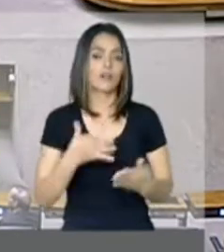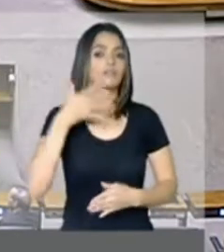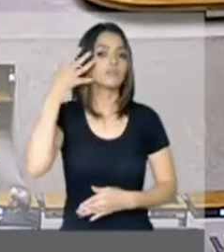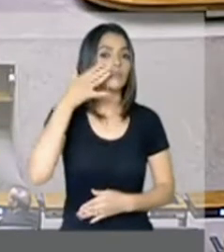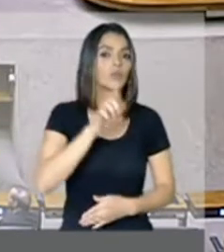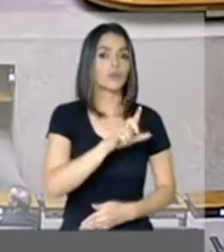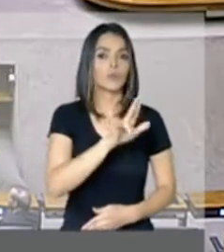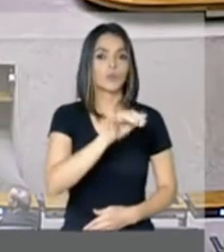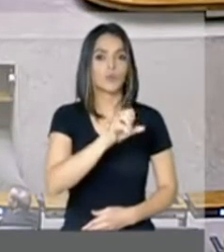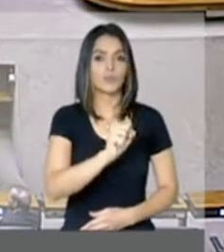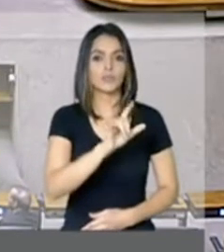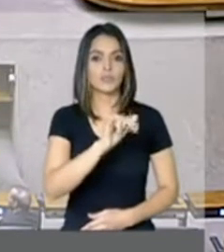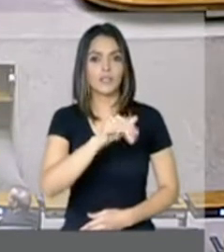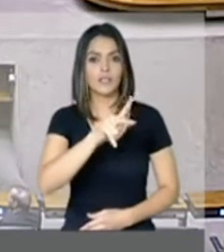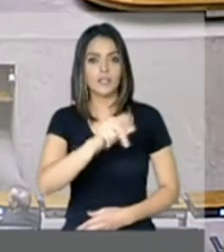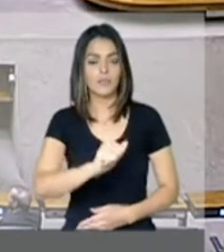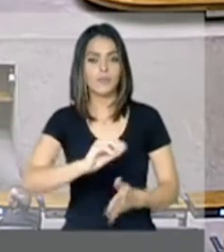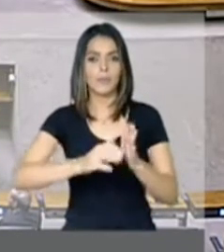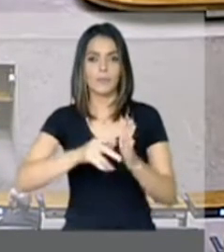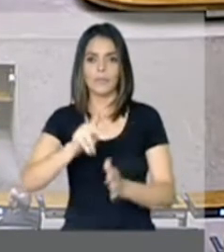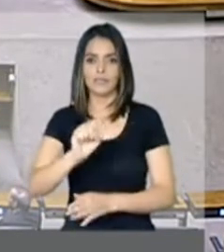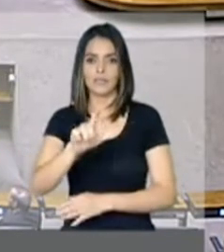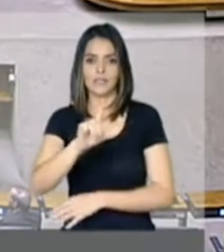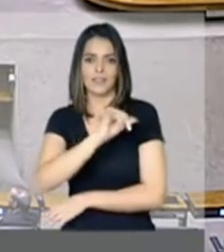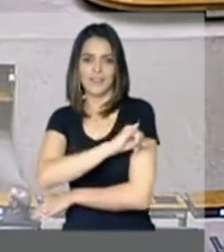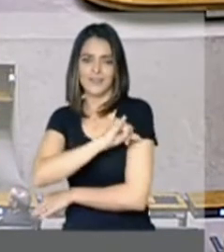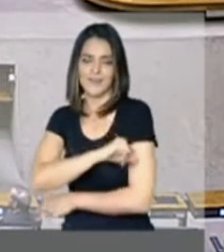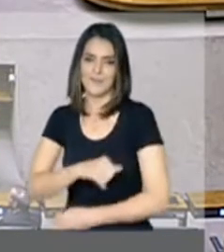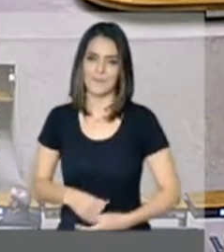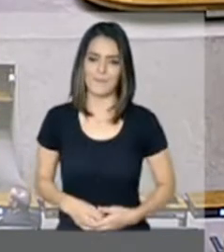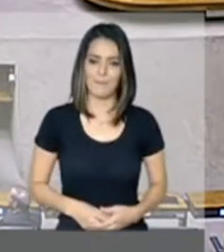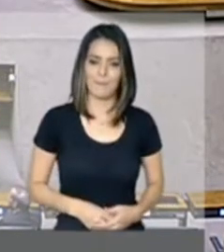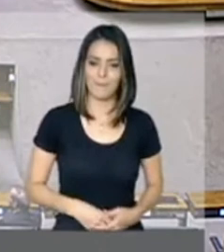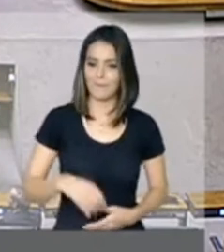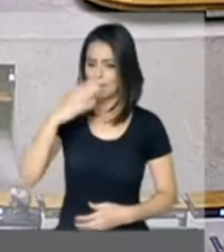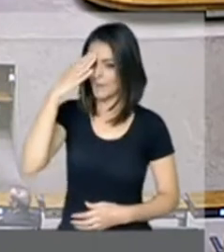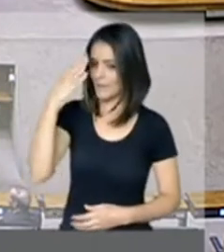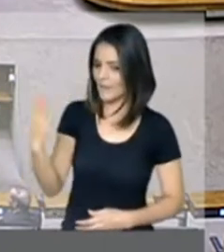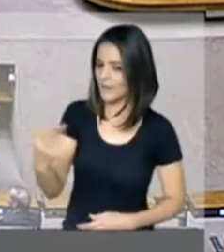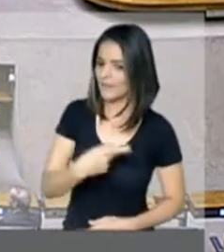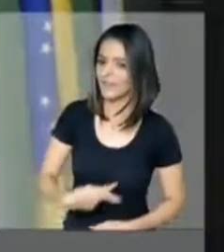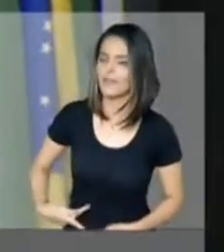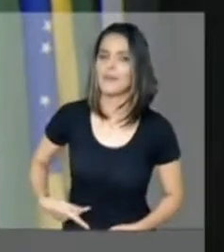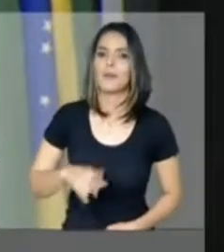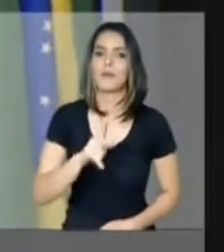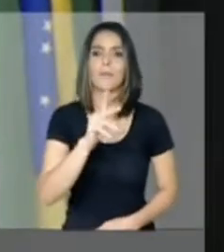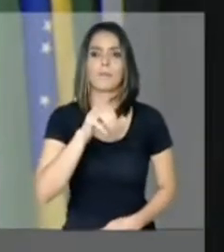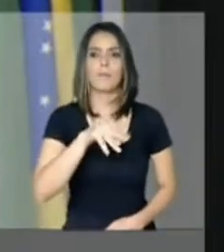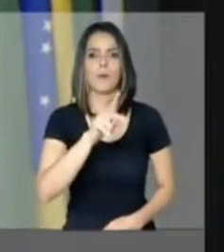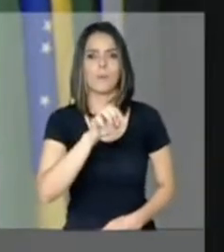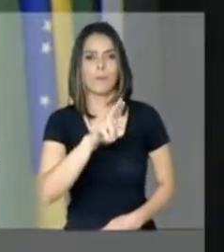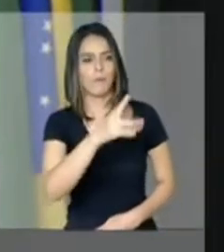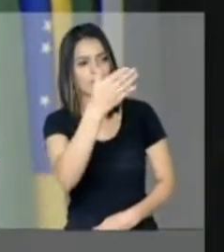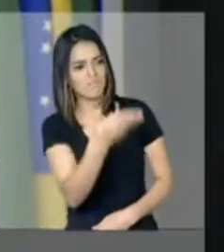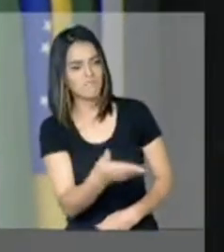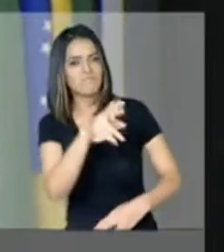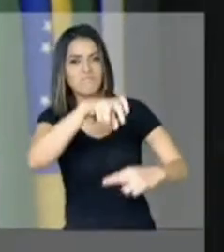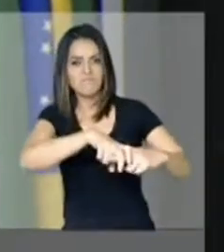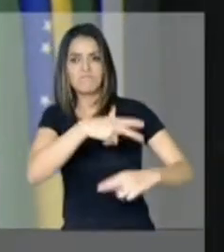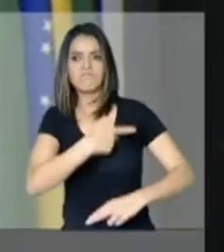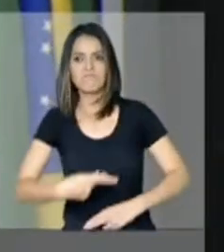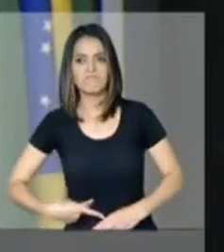Luiz Lima, do PSL do Rio de Janeiro. Está com a palavra, Vossa Excelência. Obrigado, presidente Pompeu de Matos. Parabéns por estar presidindo